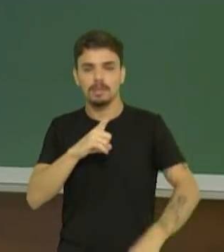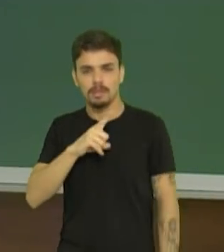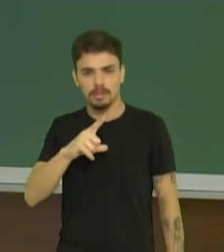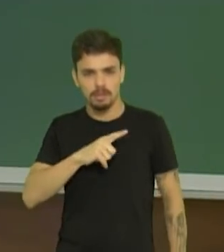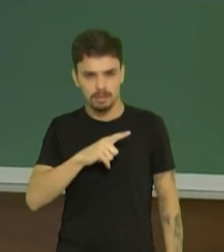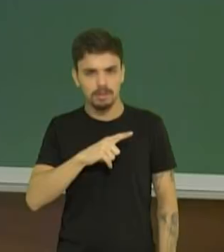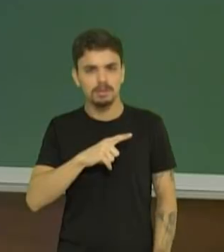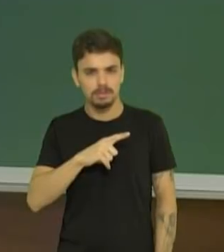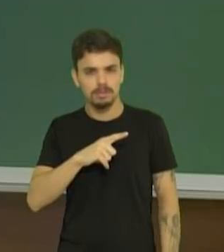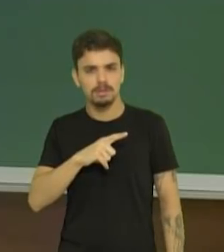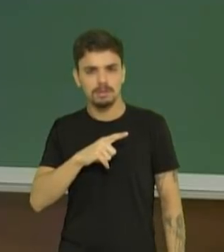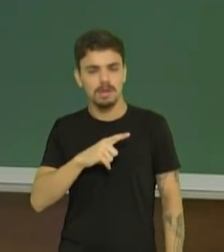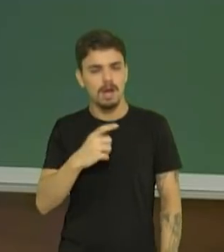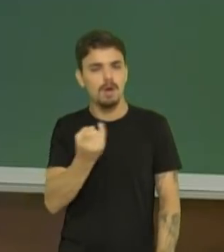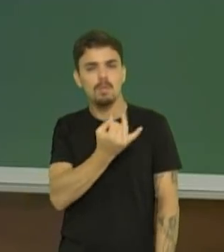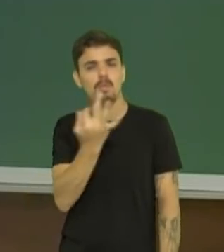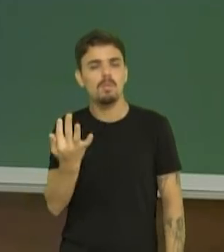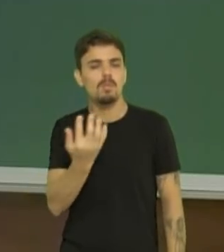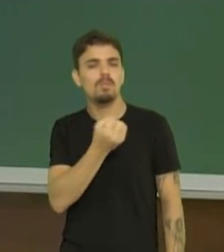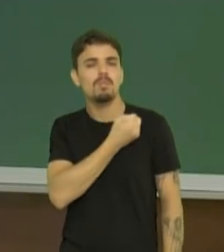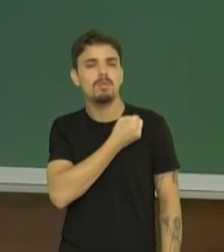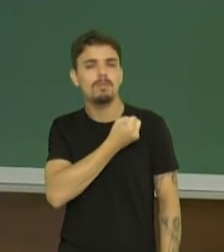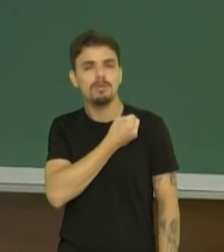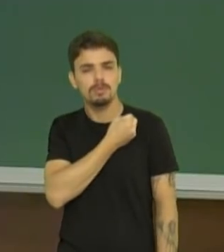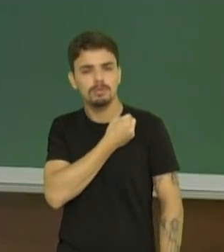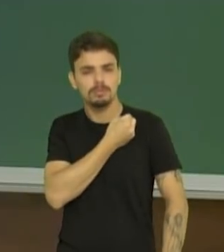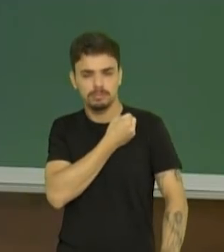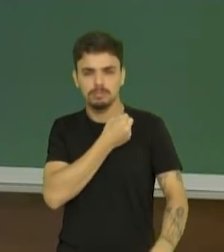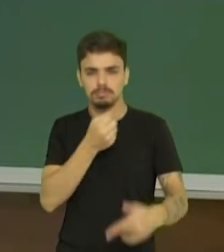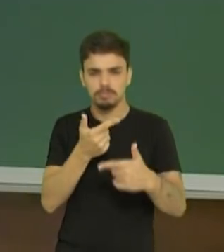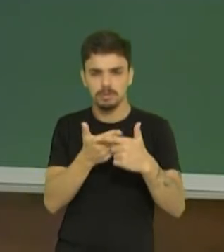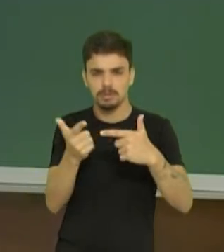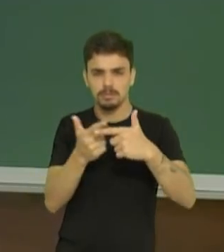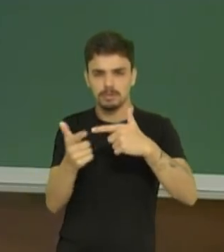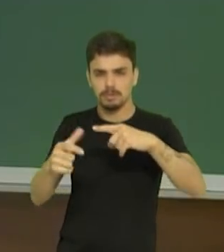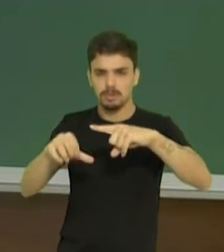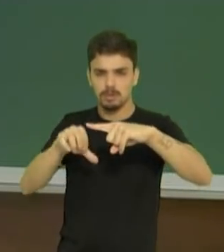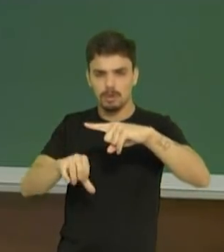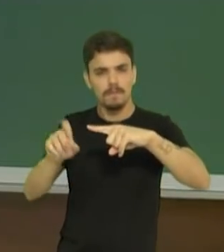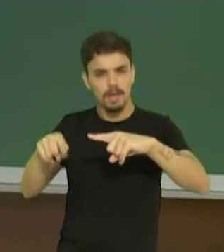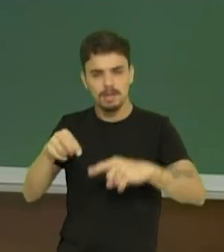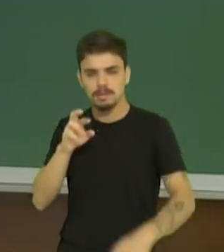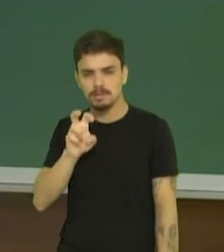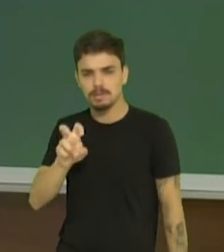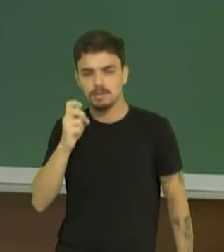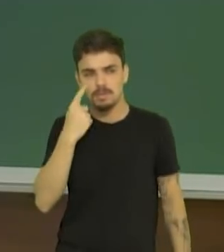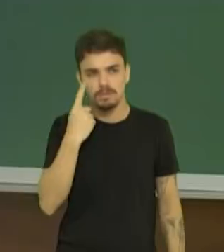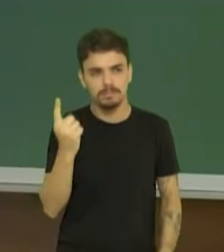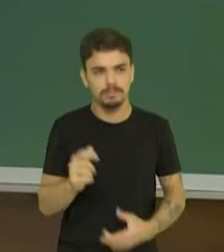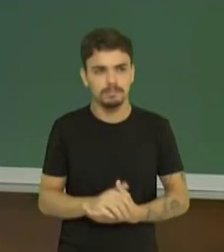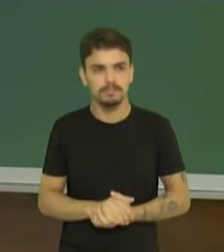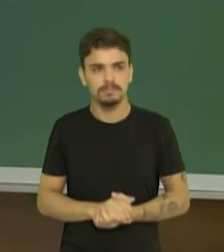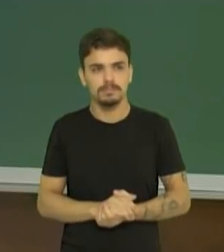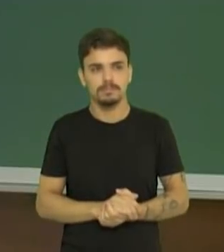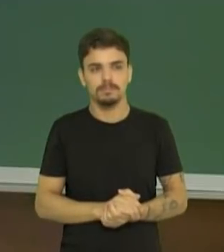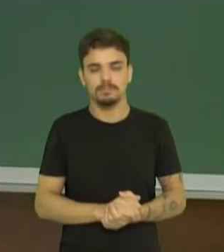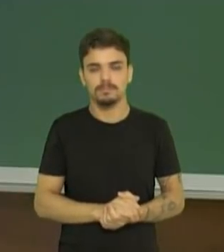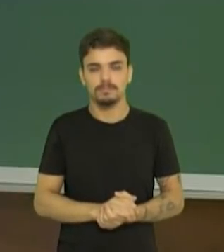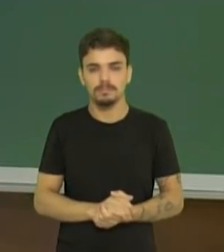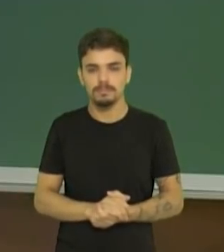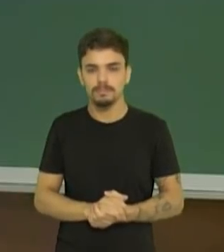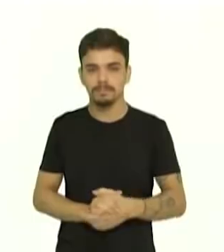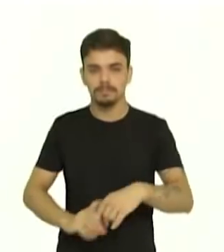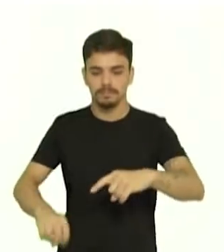que multiplicado por 9 dá 5? Sempre vai procurar na tabuada, tá bom? O 5 é um número menor do que o 9, vou fazer a